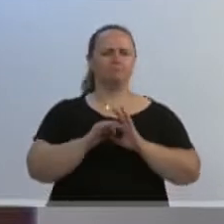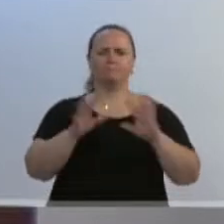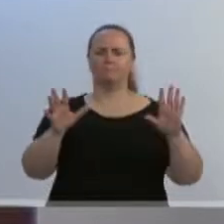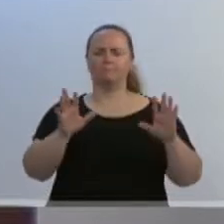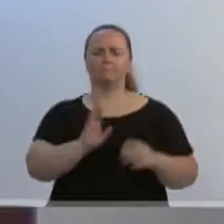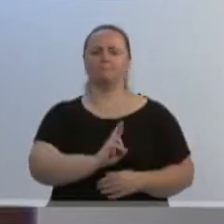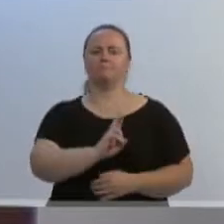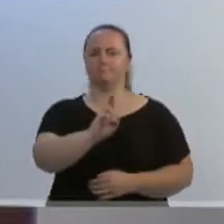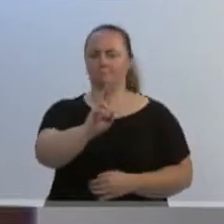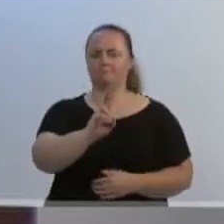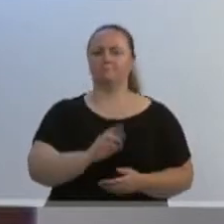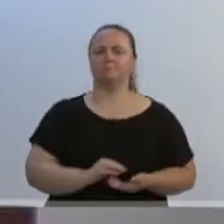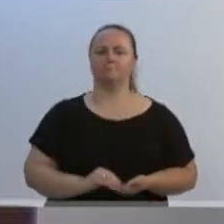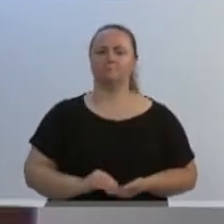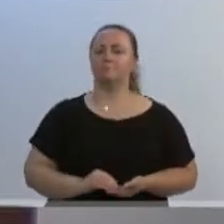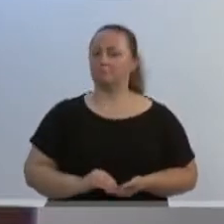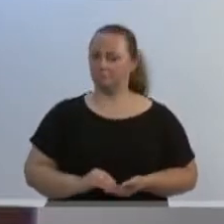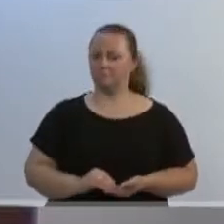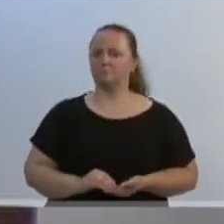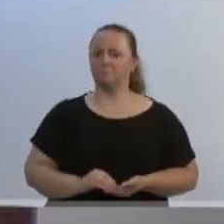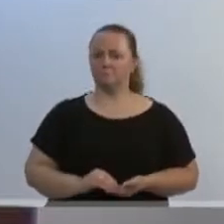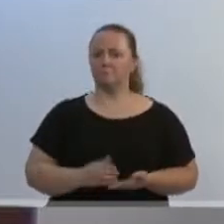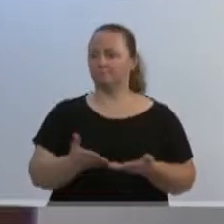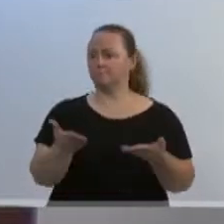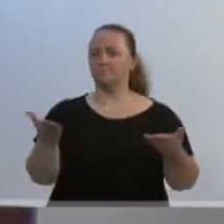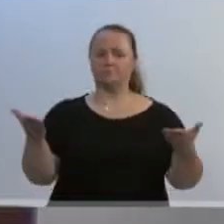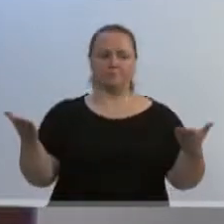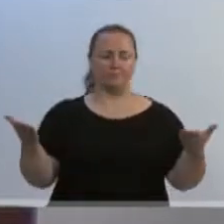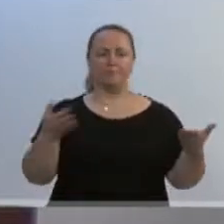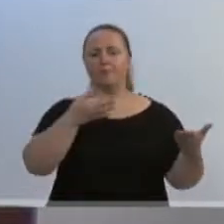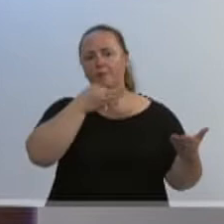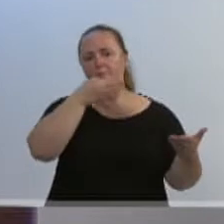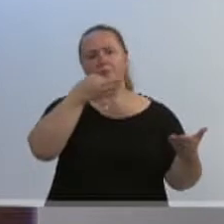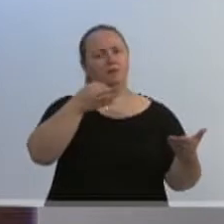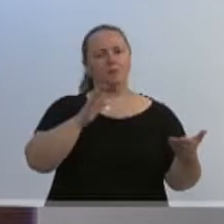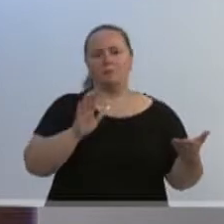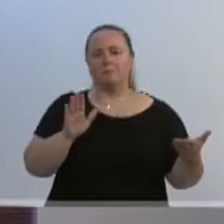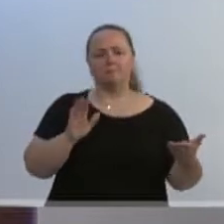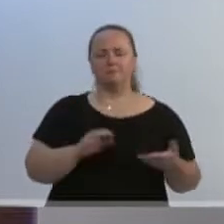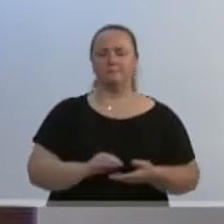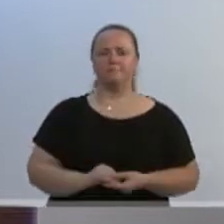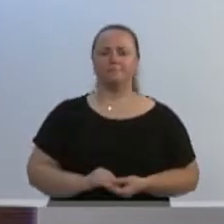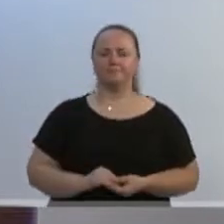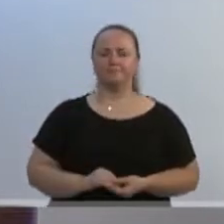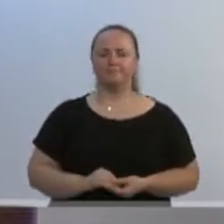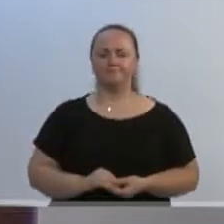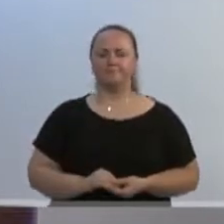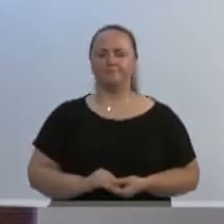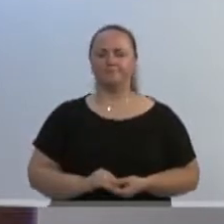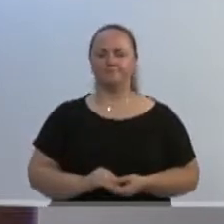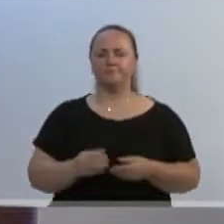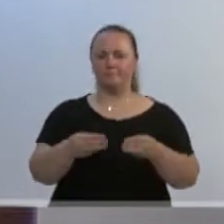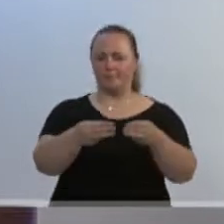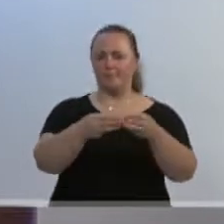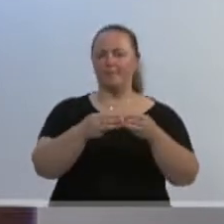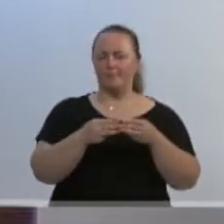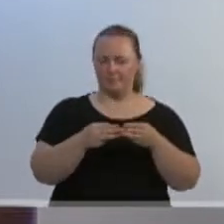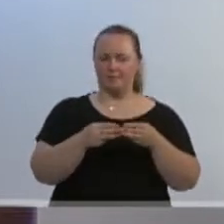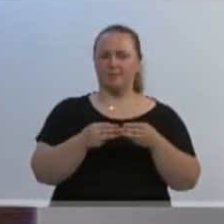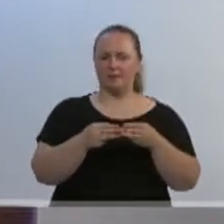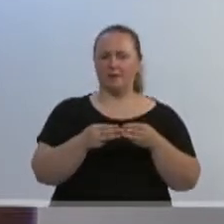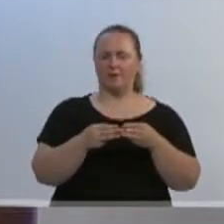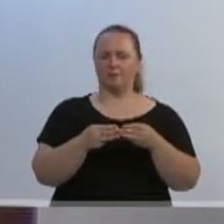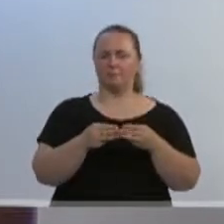religiosa. Eu acho que cada um tem que ter a sua opinião. Quando esta moção de repúdio, que eu digo mais uma vez,